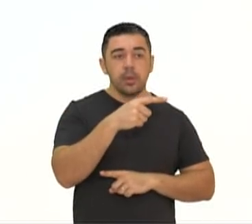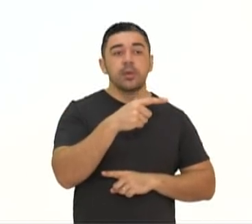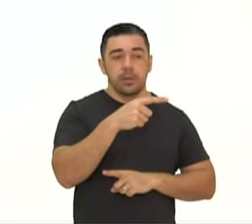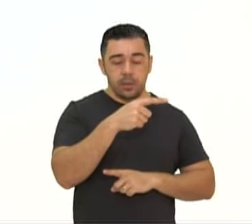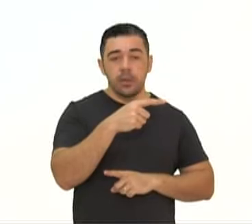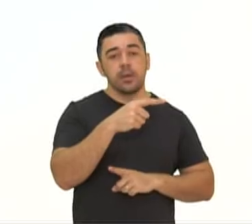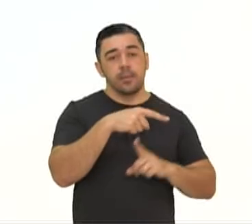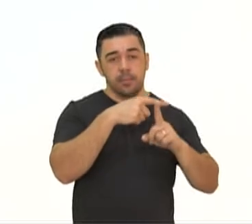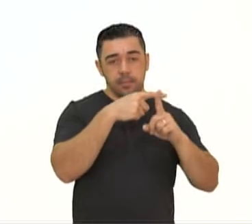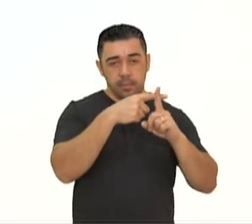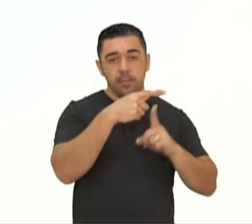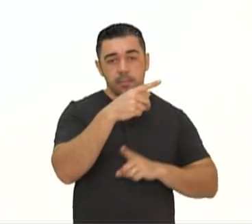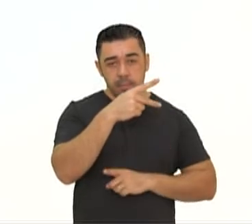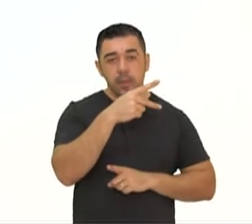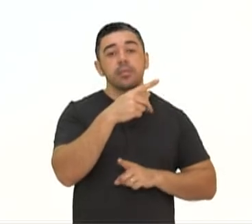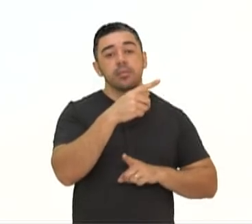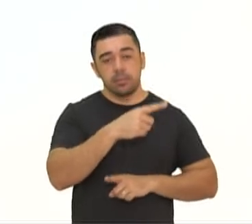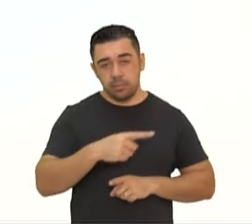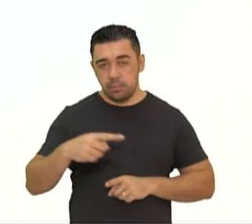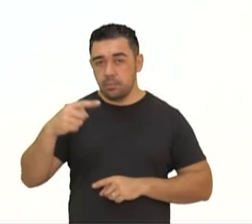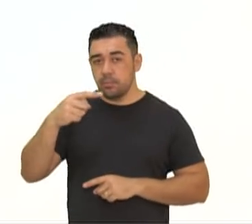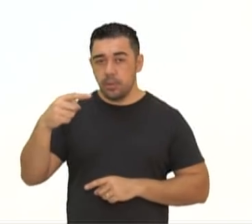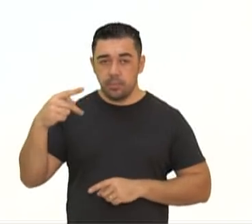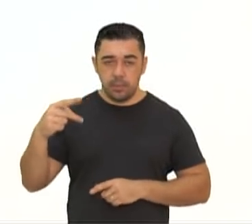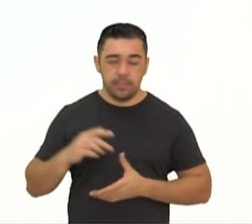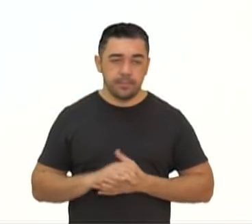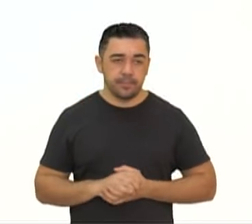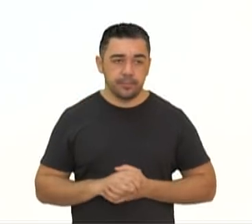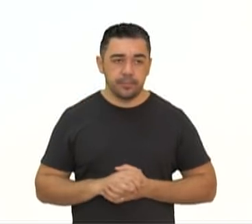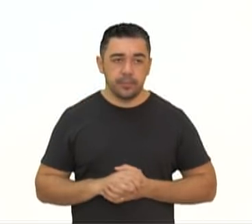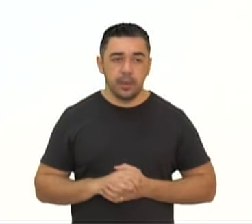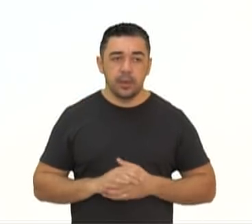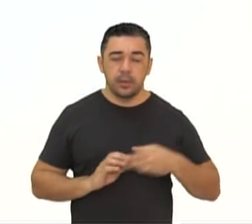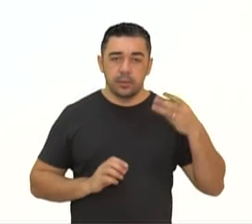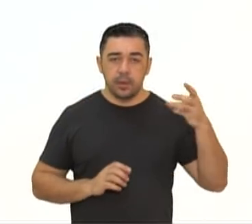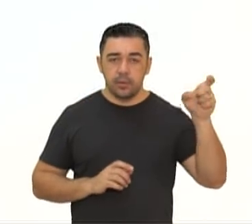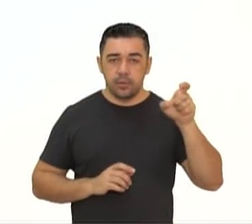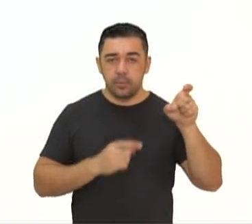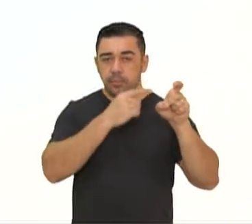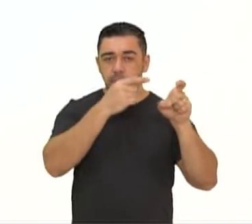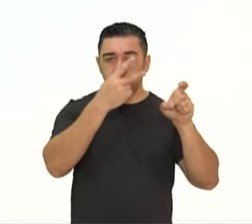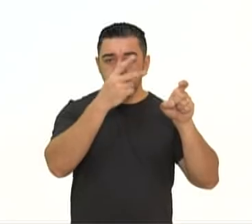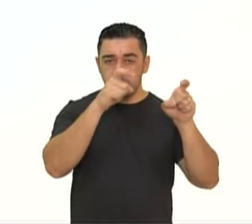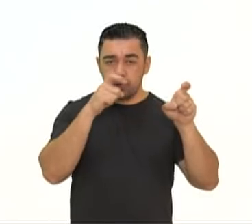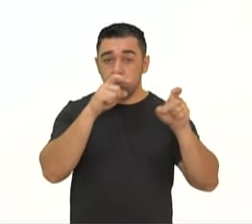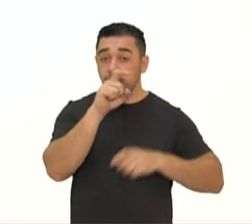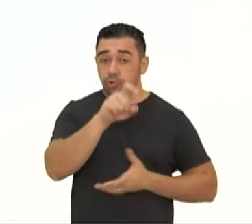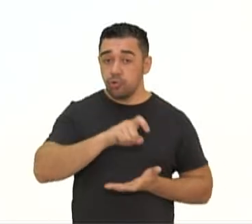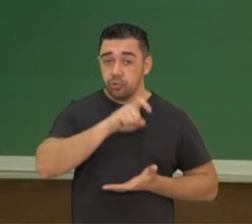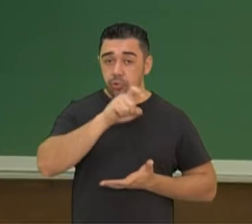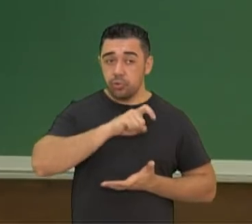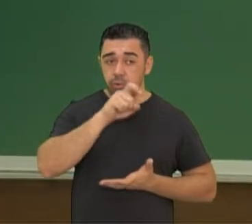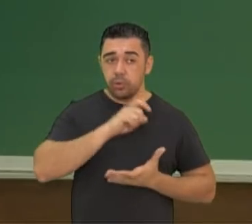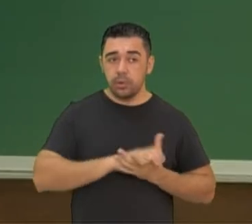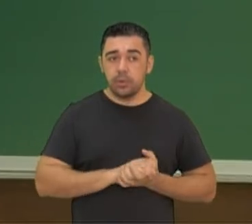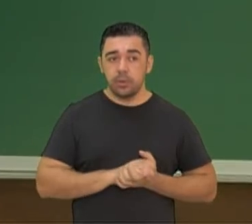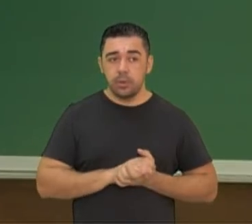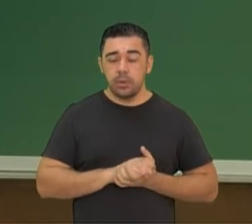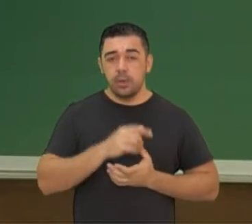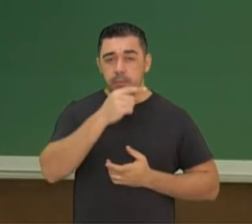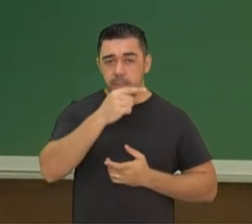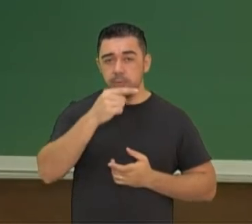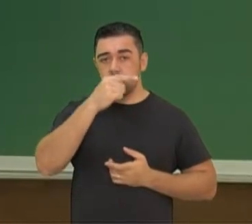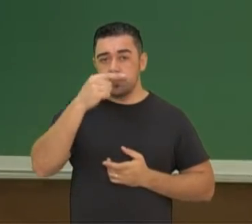também. Cuidado com a regra de sinais. 3x menos 2x é x. E menos p com menos p